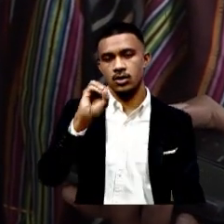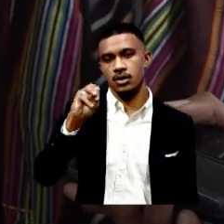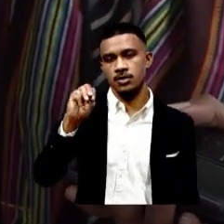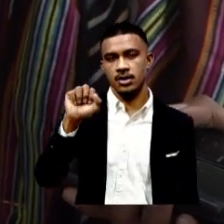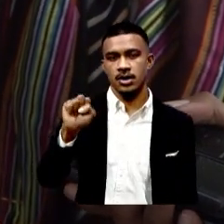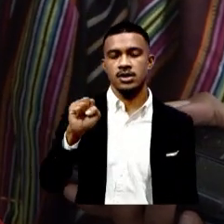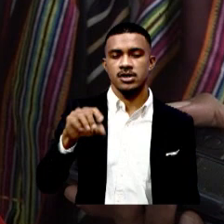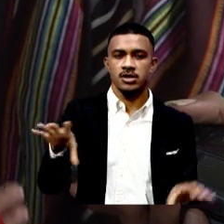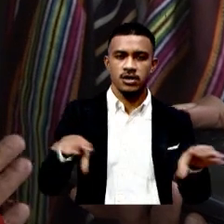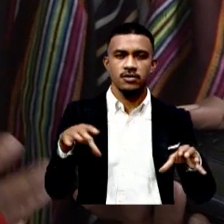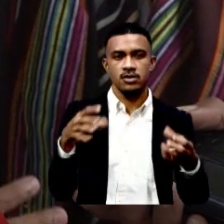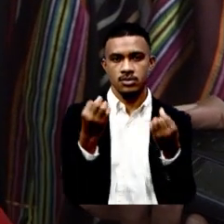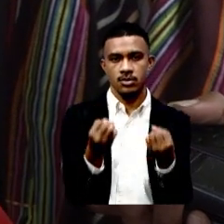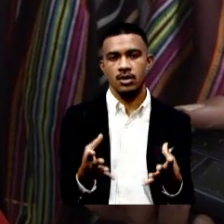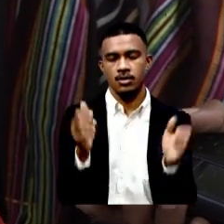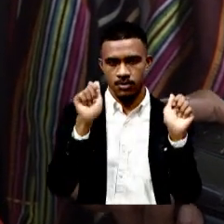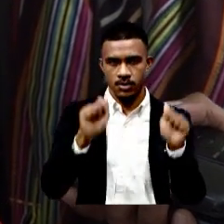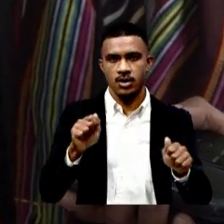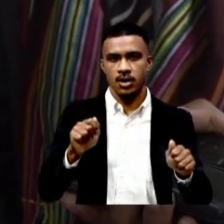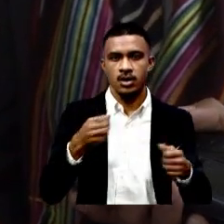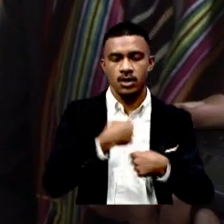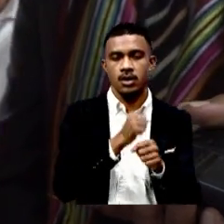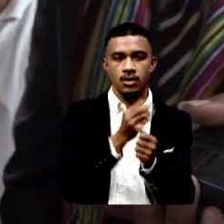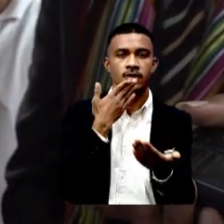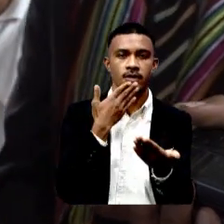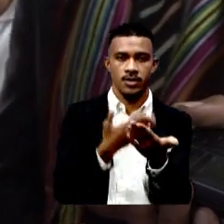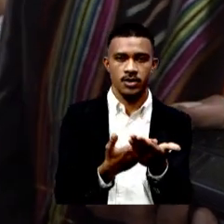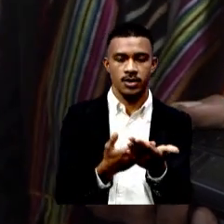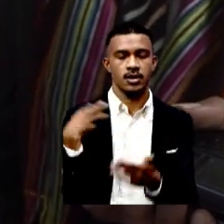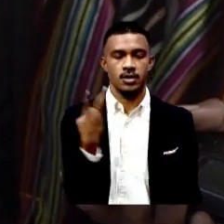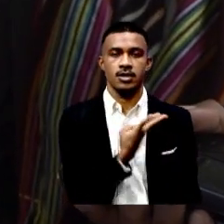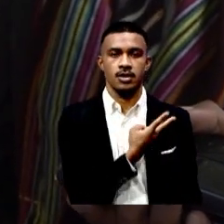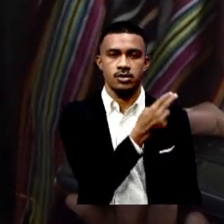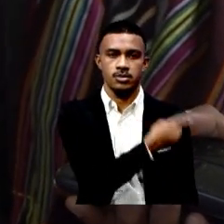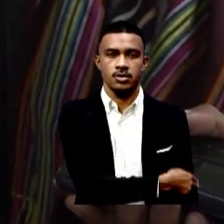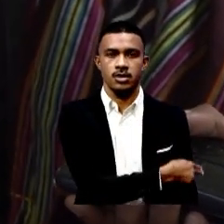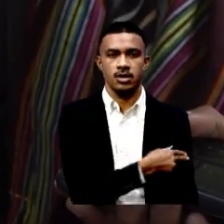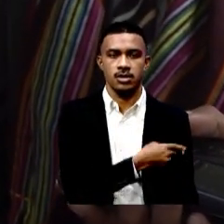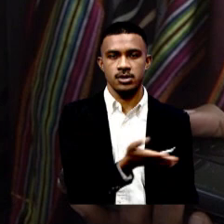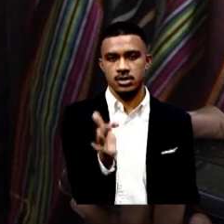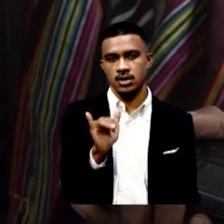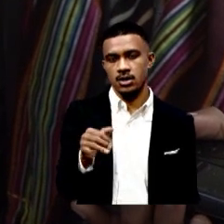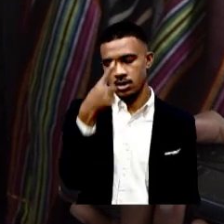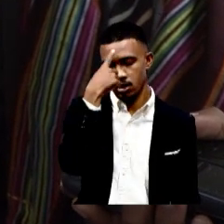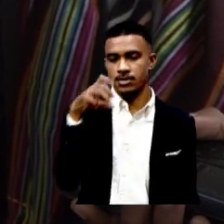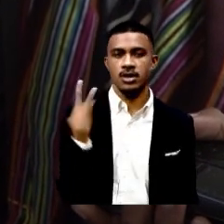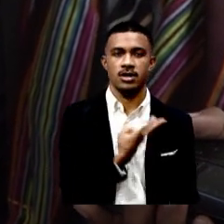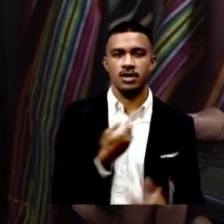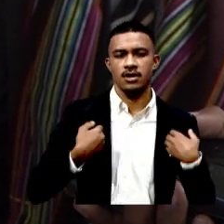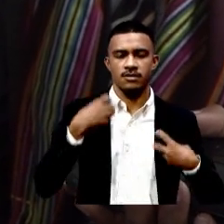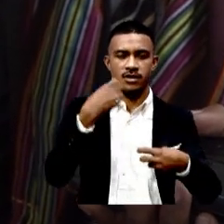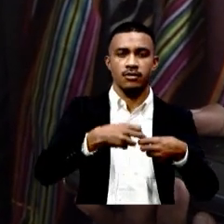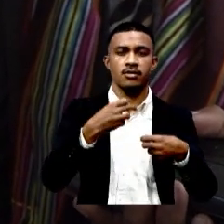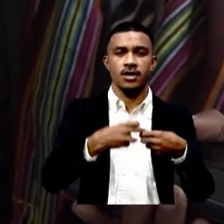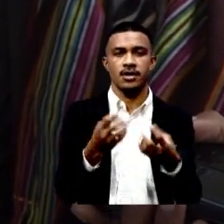Macaslo, para que melhore a qualidade do no hospital. Porque tem sem dificuldades para não